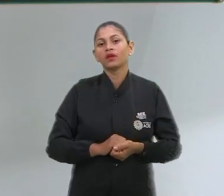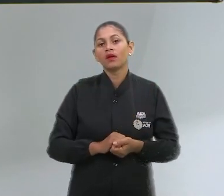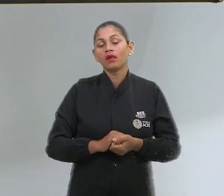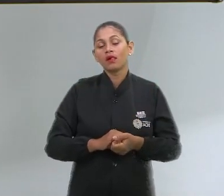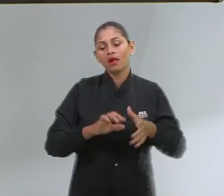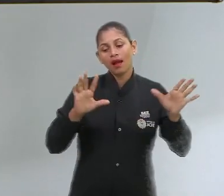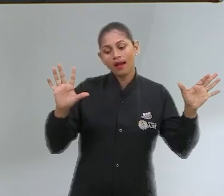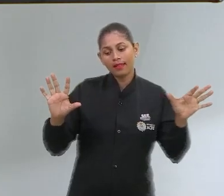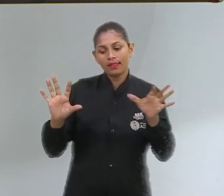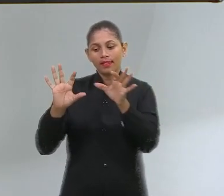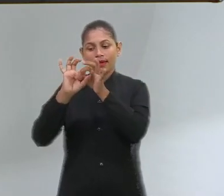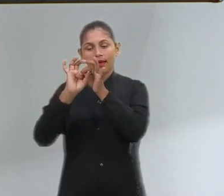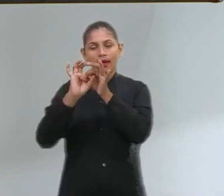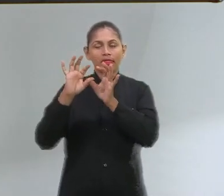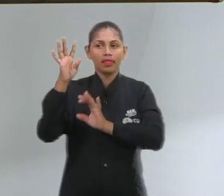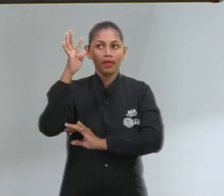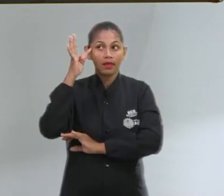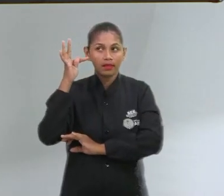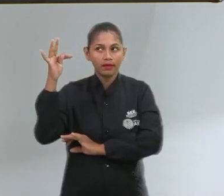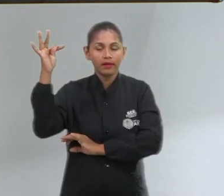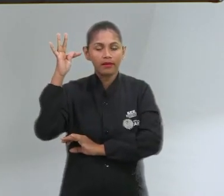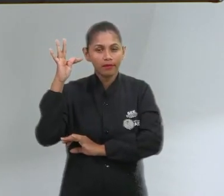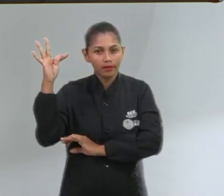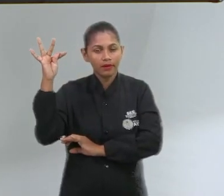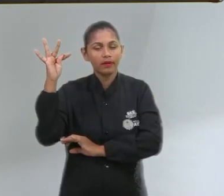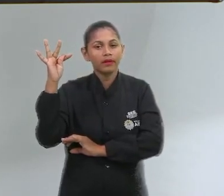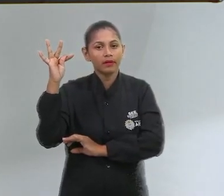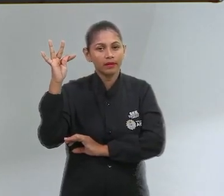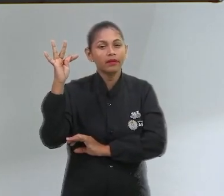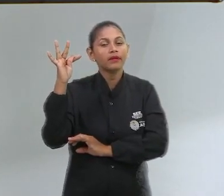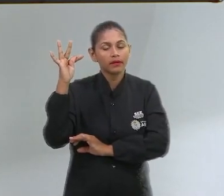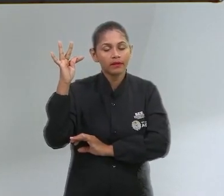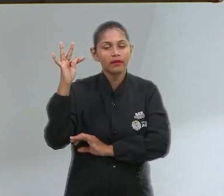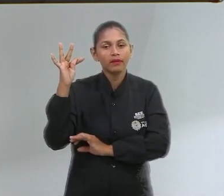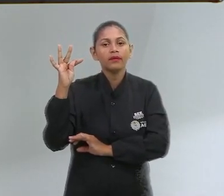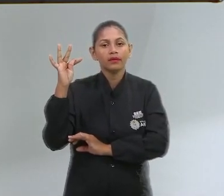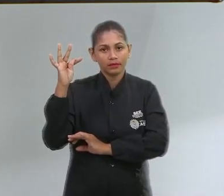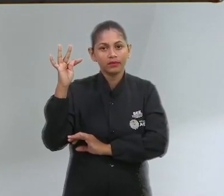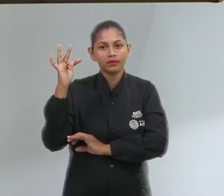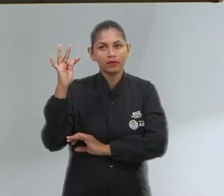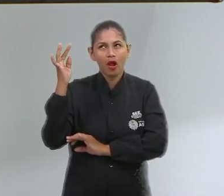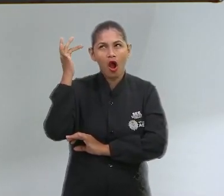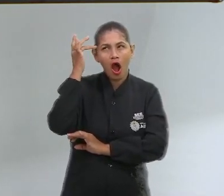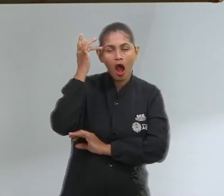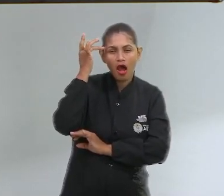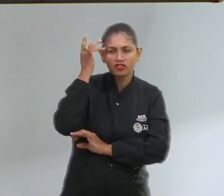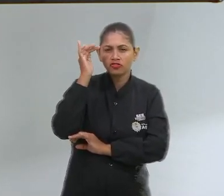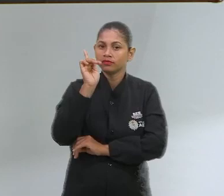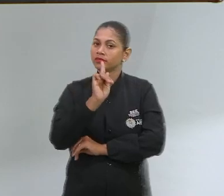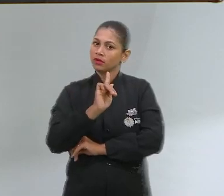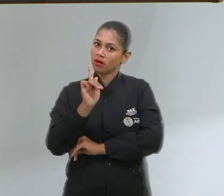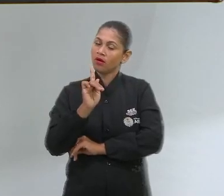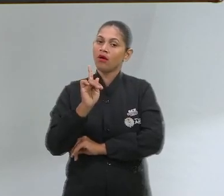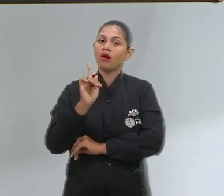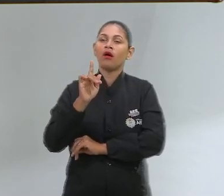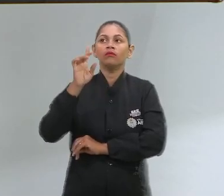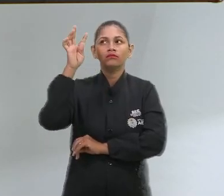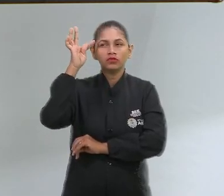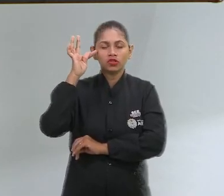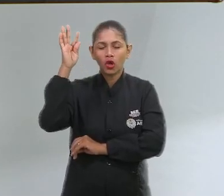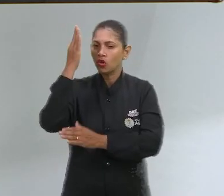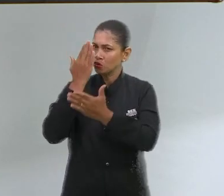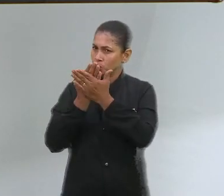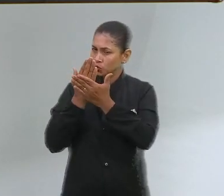fazer teorias, né? Então, não é um achismo, é uma teoria, e essa teoria ela vem a partir de muito